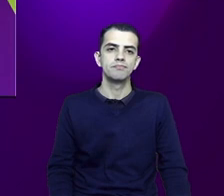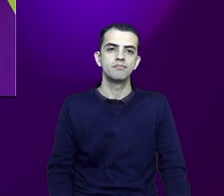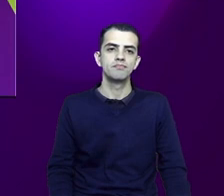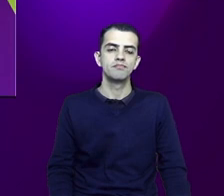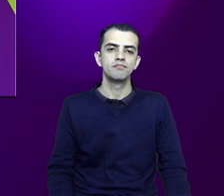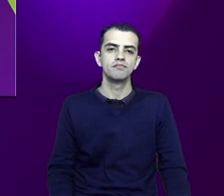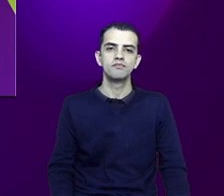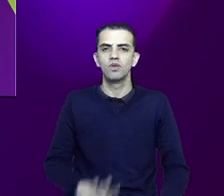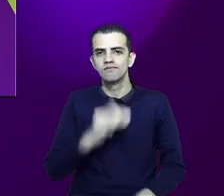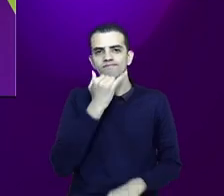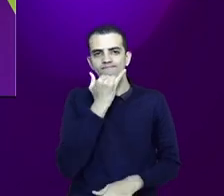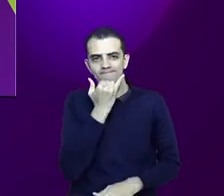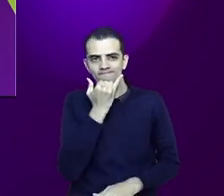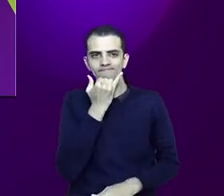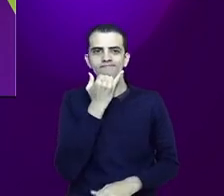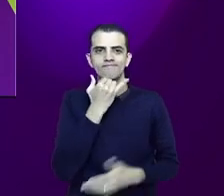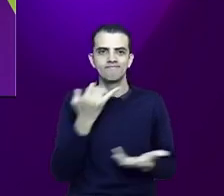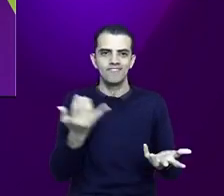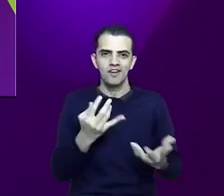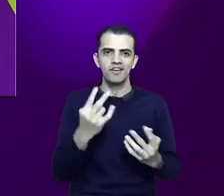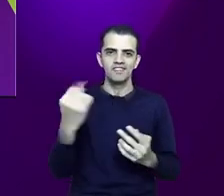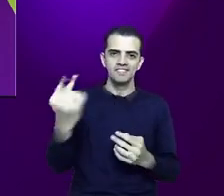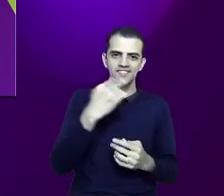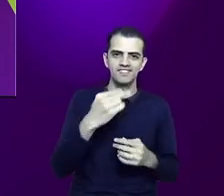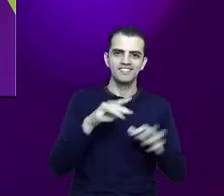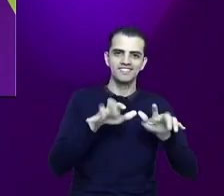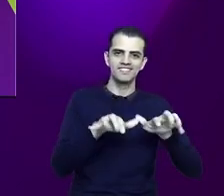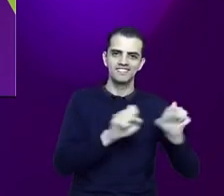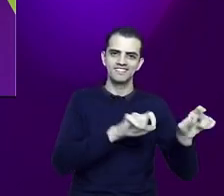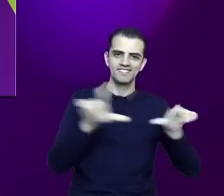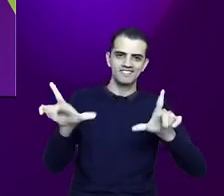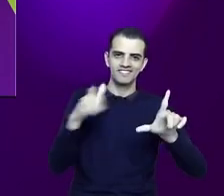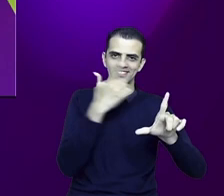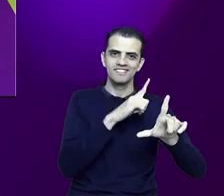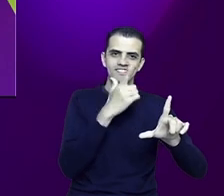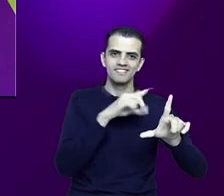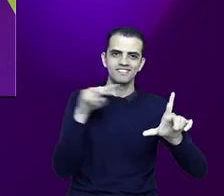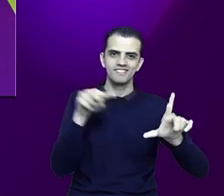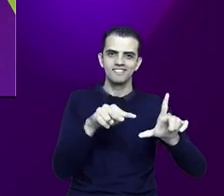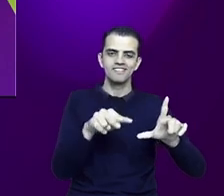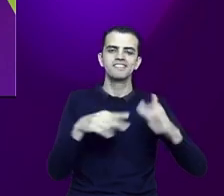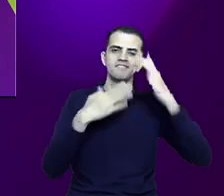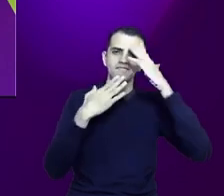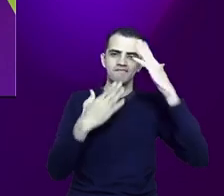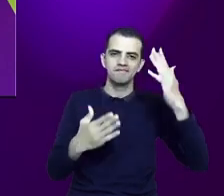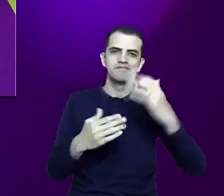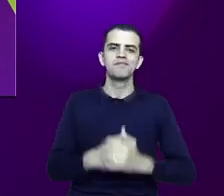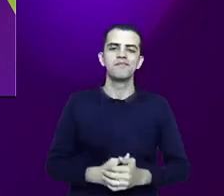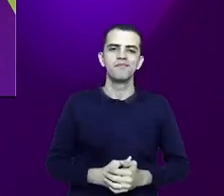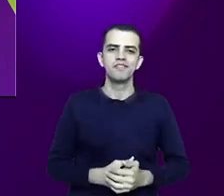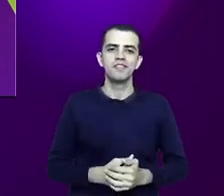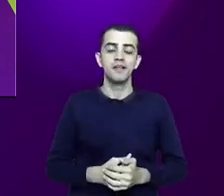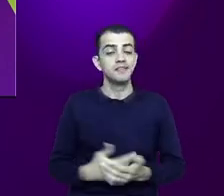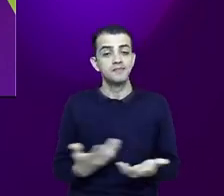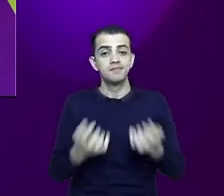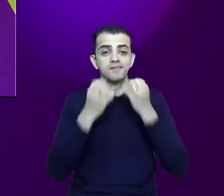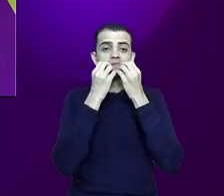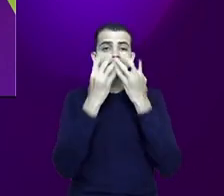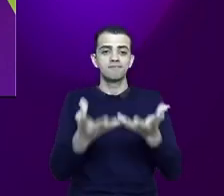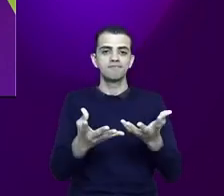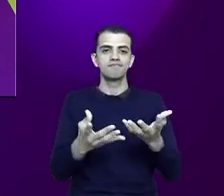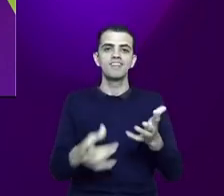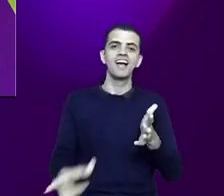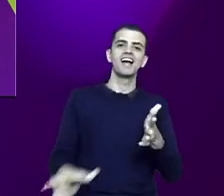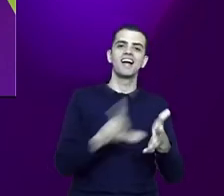Pronto, desculpem. Vocês conseguem ver a minha tela? Sim. Obrigado. Então, tá bom. Bom, eu tinha